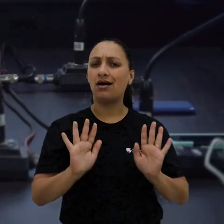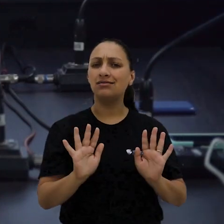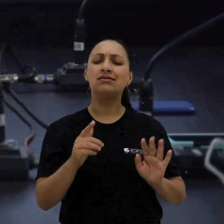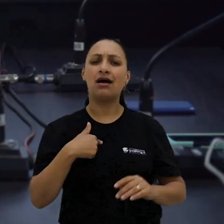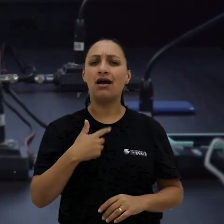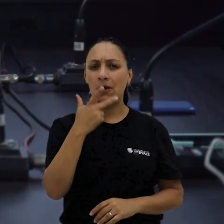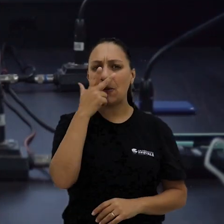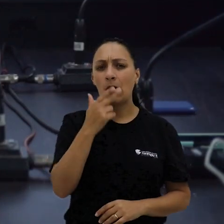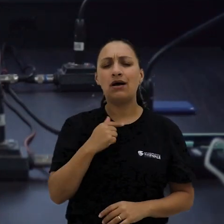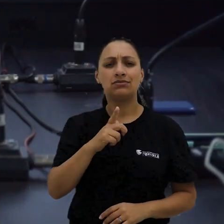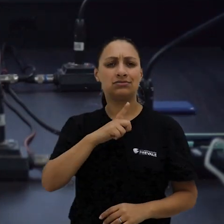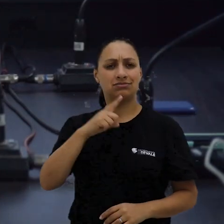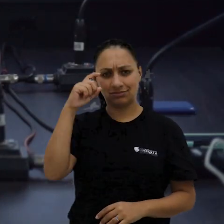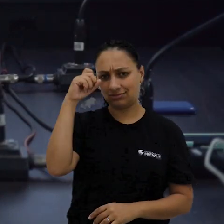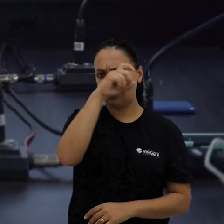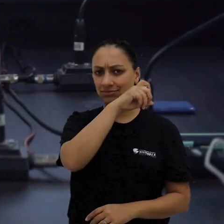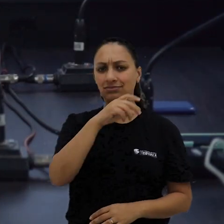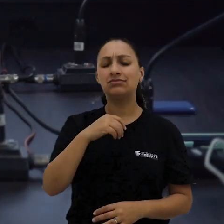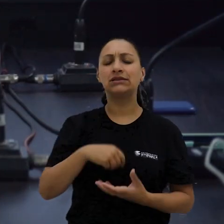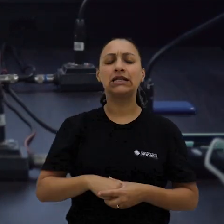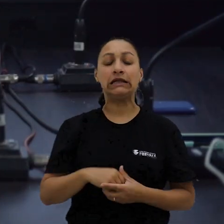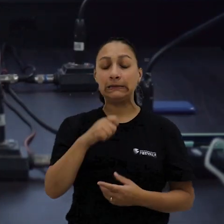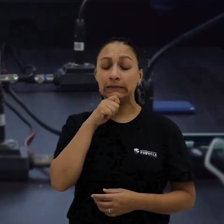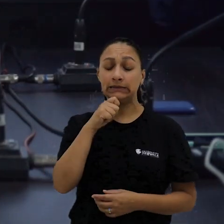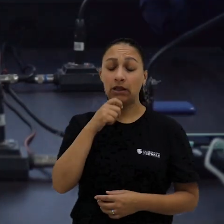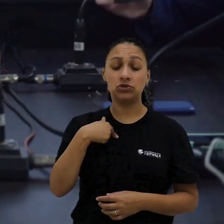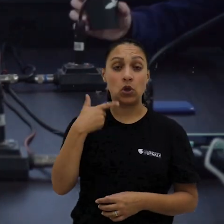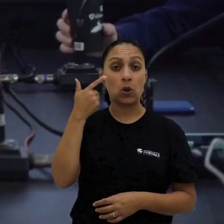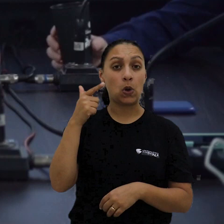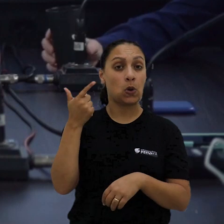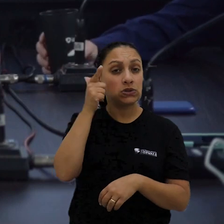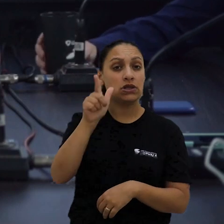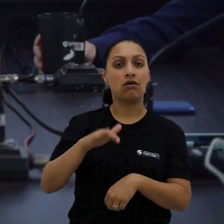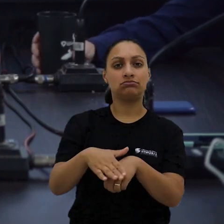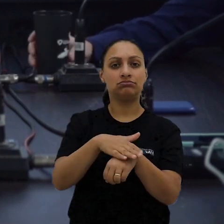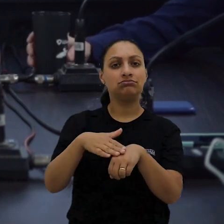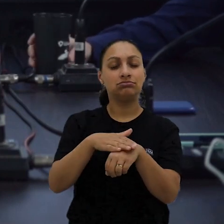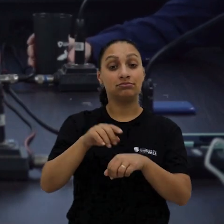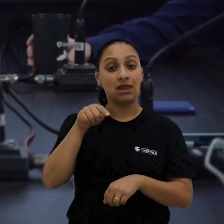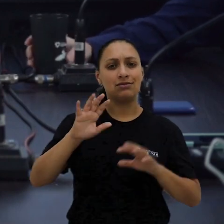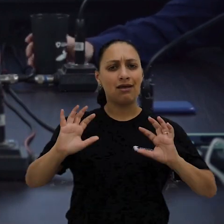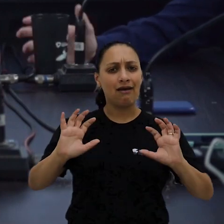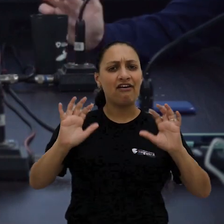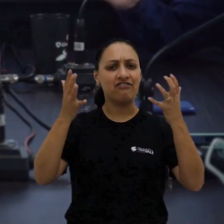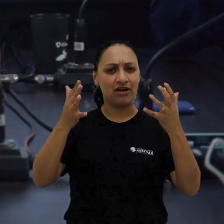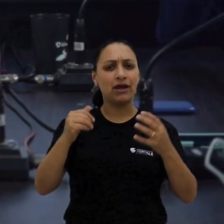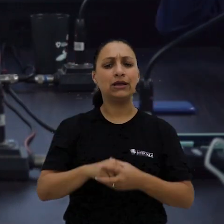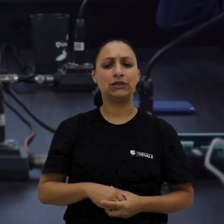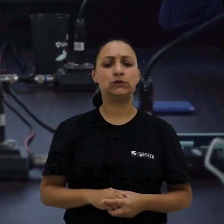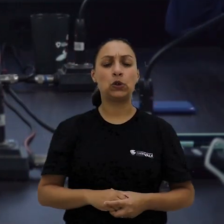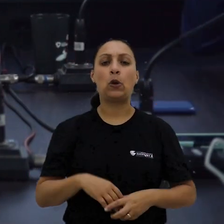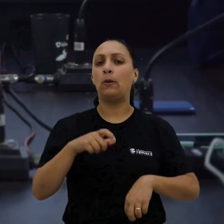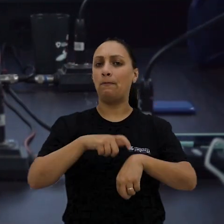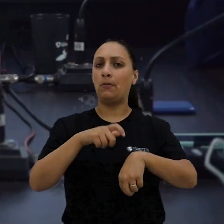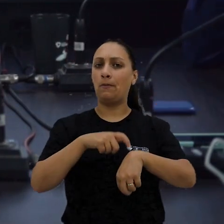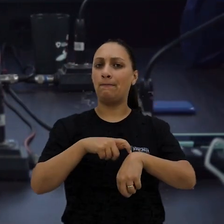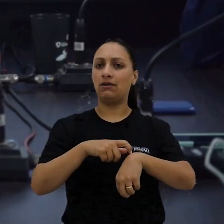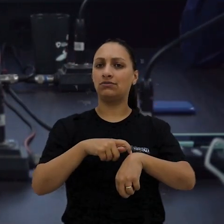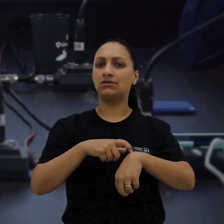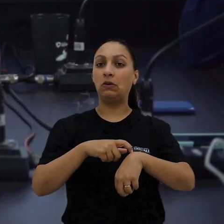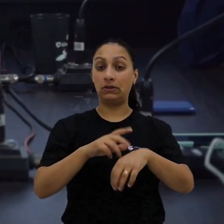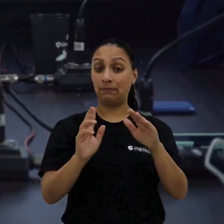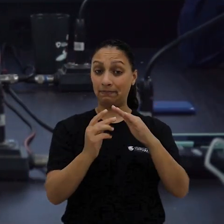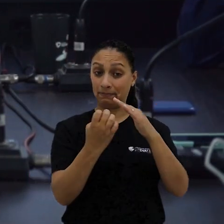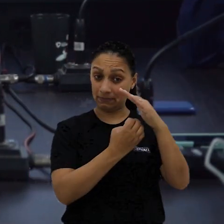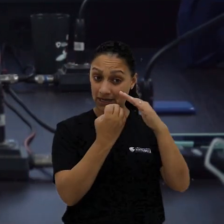mesmo assim a gente ainda tem essa dificuldade de conversar entre os locais. E são esses eventos, e aí acho que levando a meia-culpa para